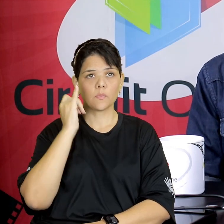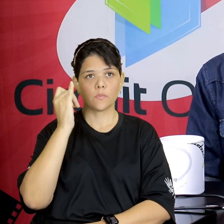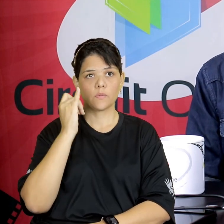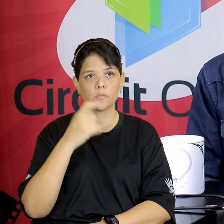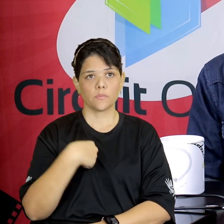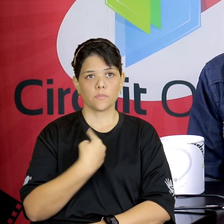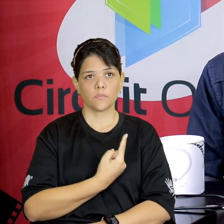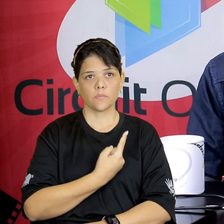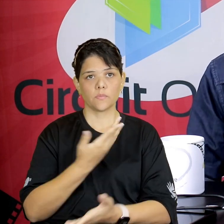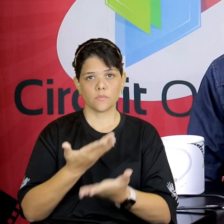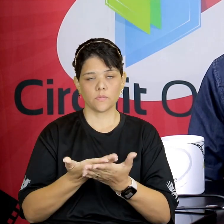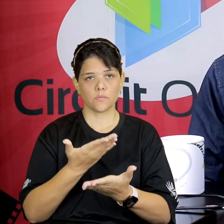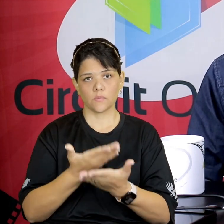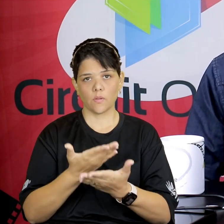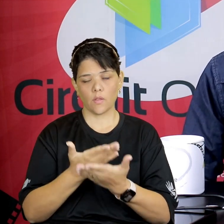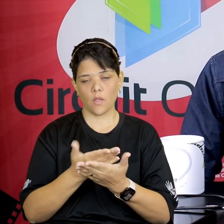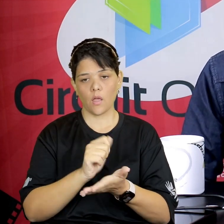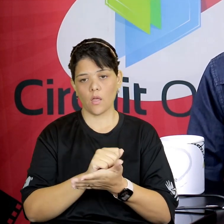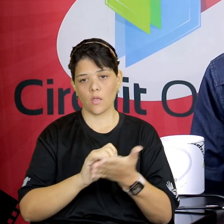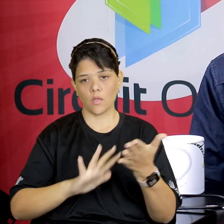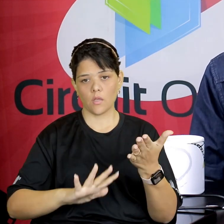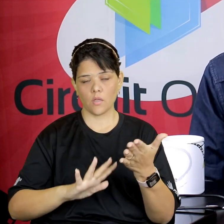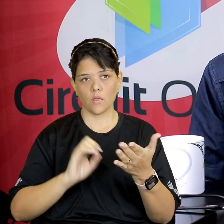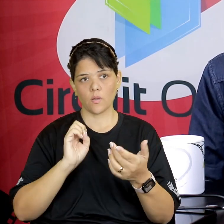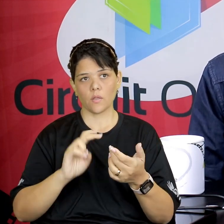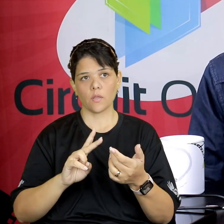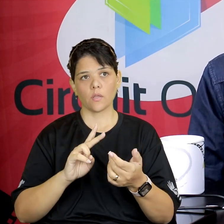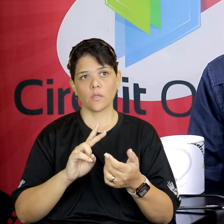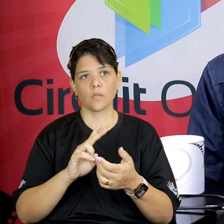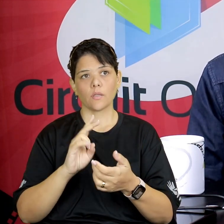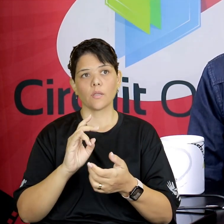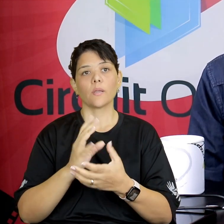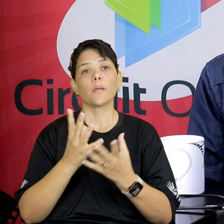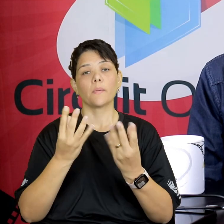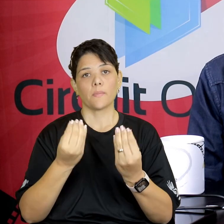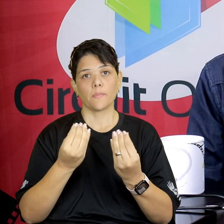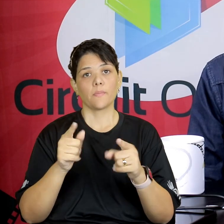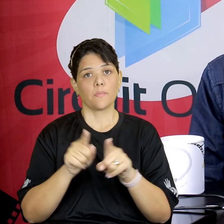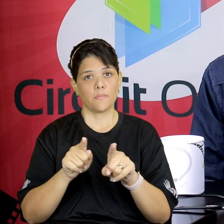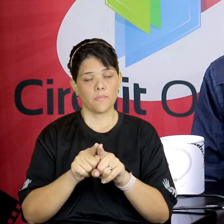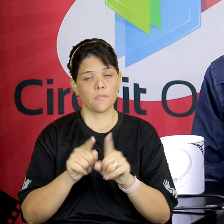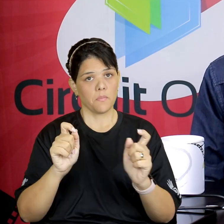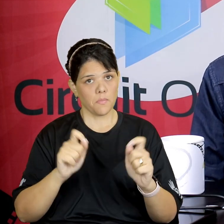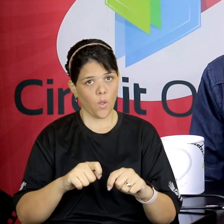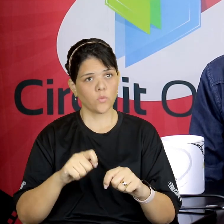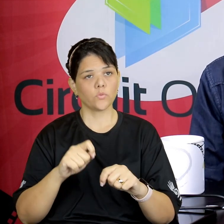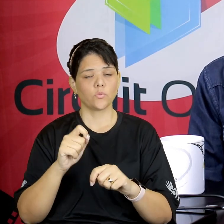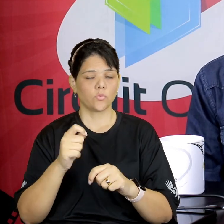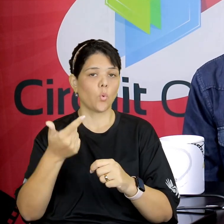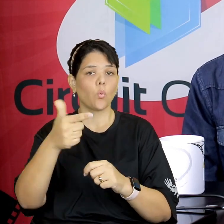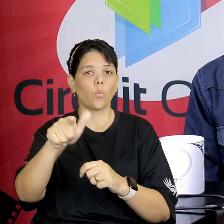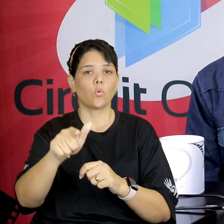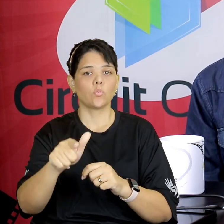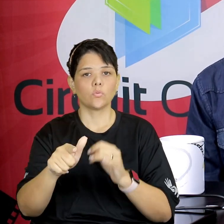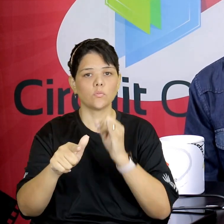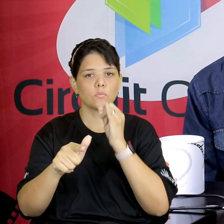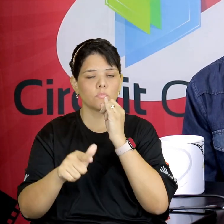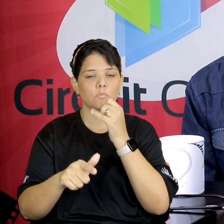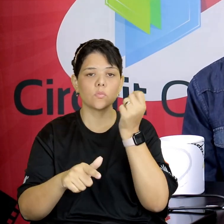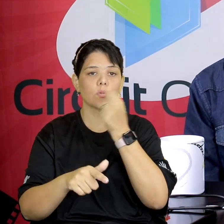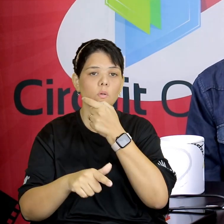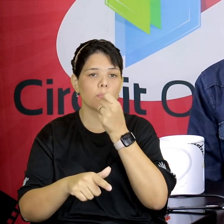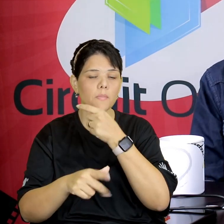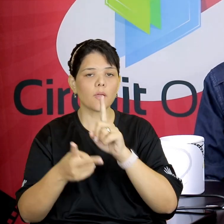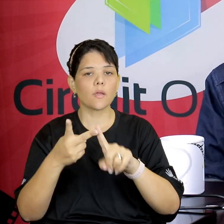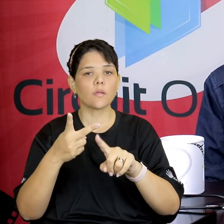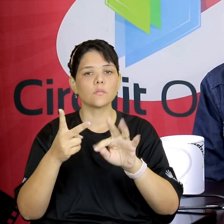nossa aula e tudo mais. Se quiserem trazer mais de uma cena, podem também falar, eu gosto de comédia, eu gosto de terror, eu